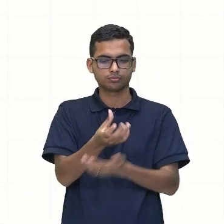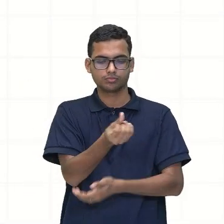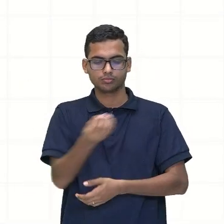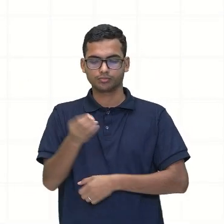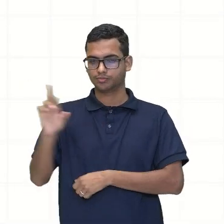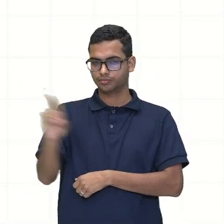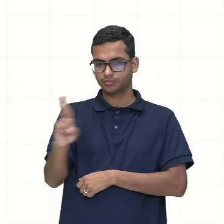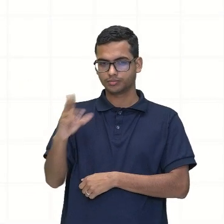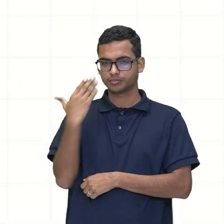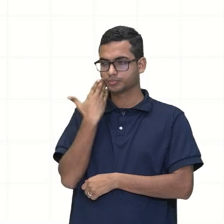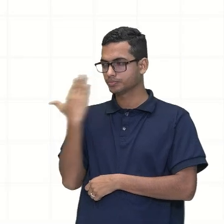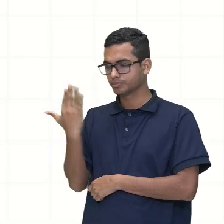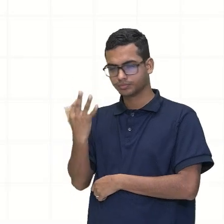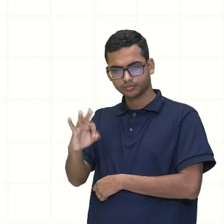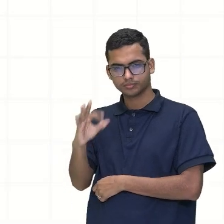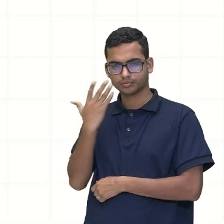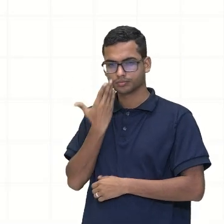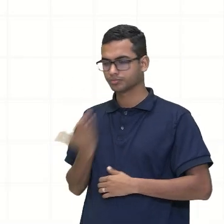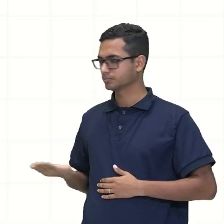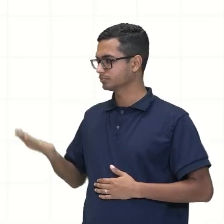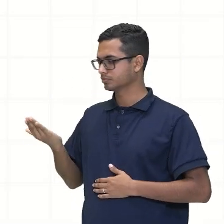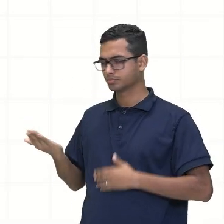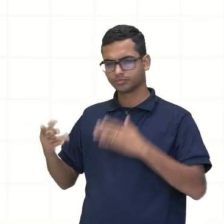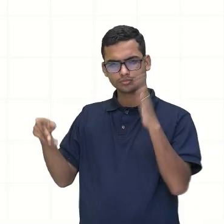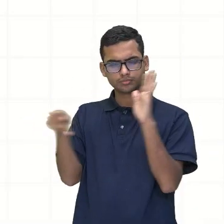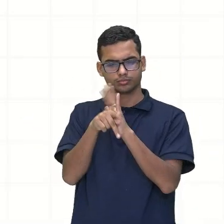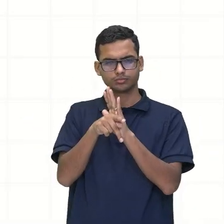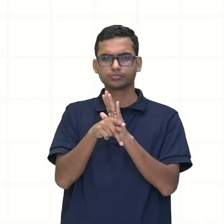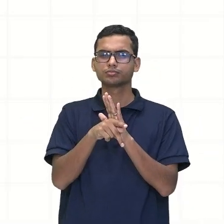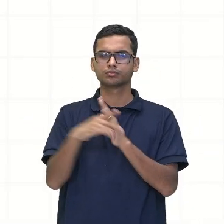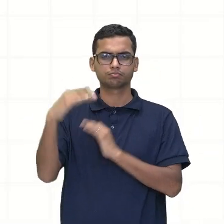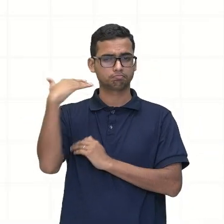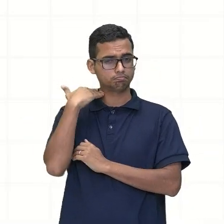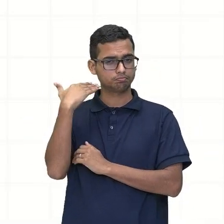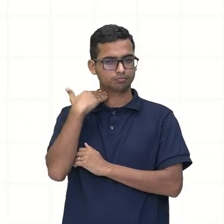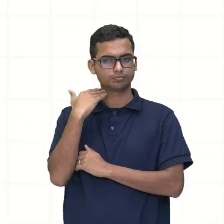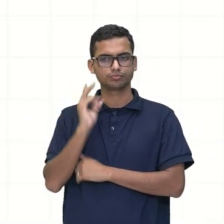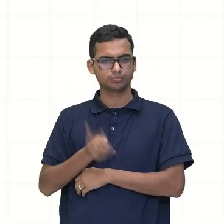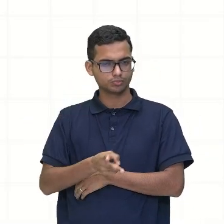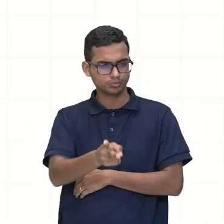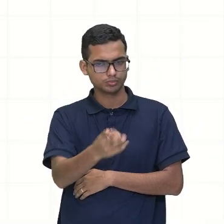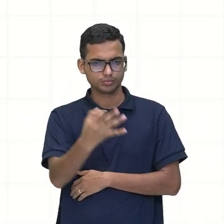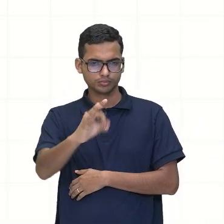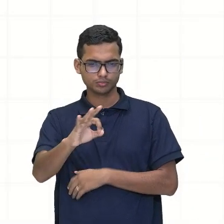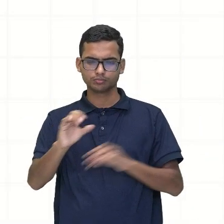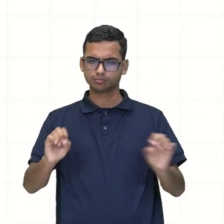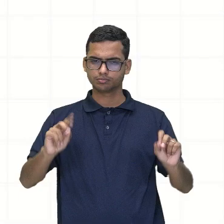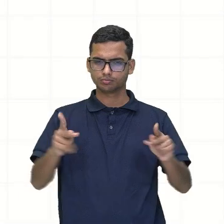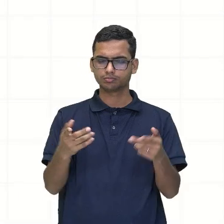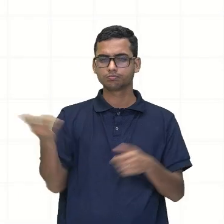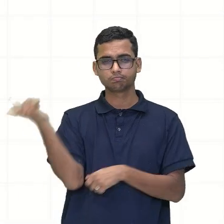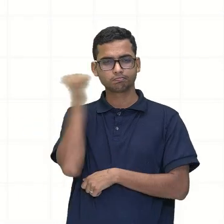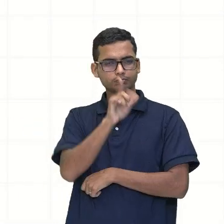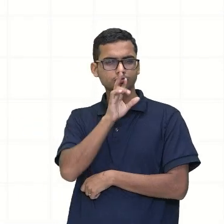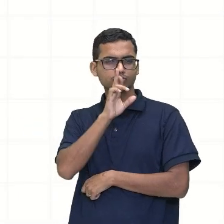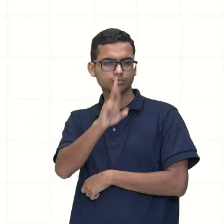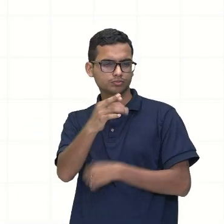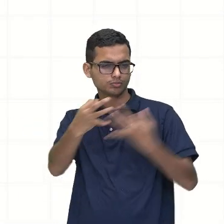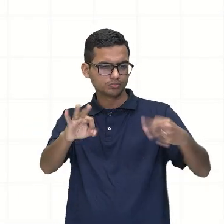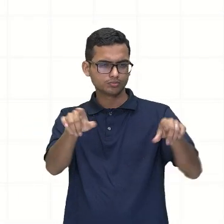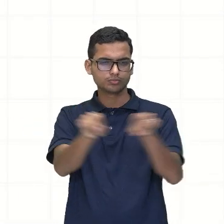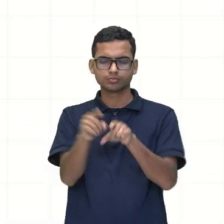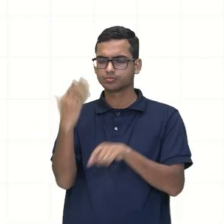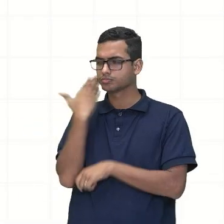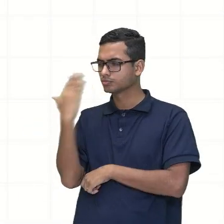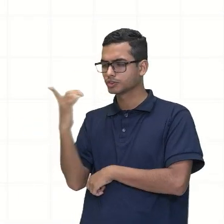R$60 ali na minha conta, ok? Então, aí eu consegui preencher. No